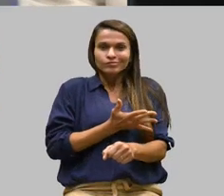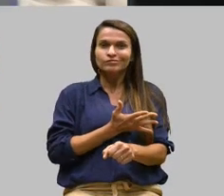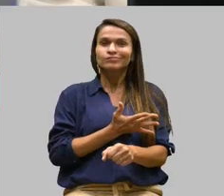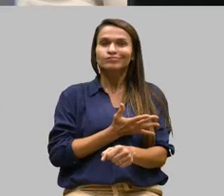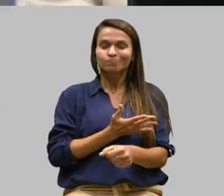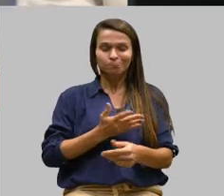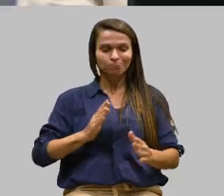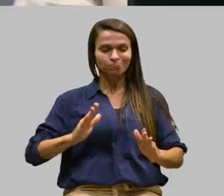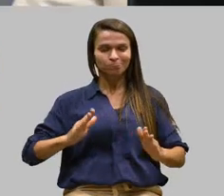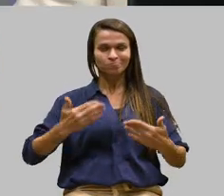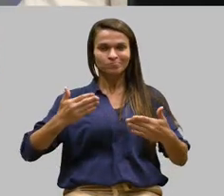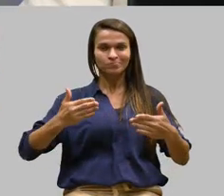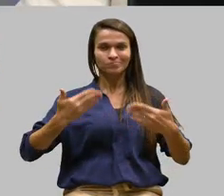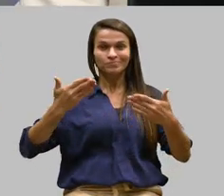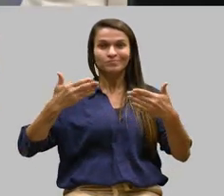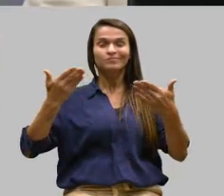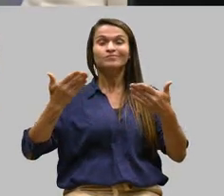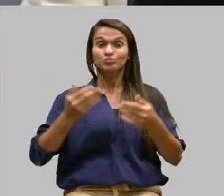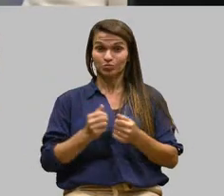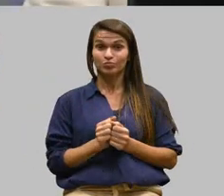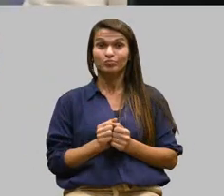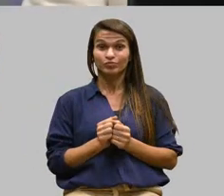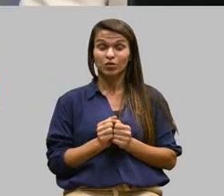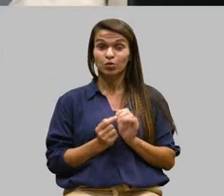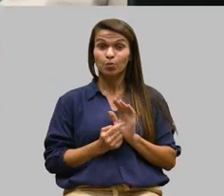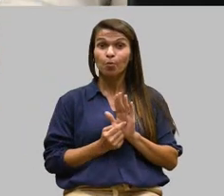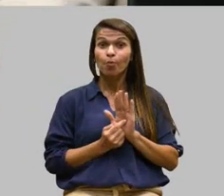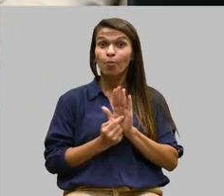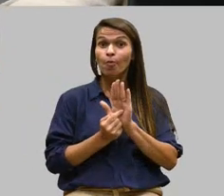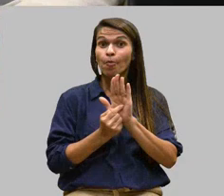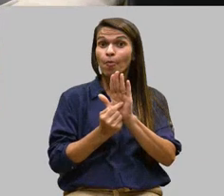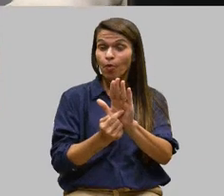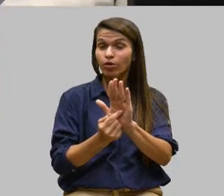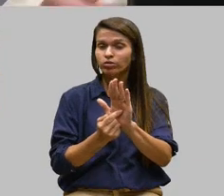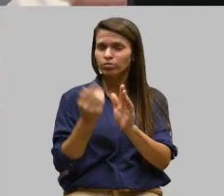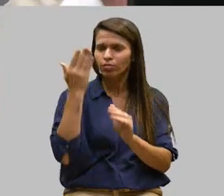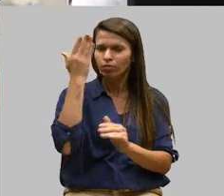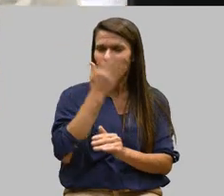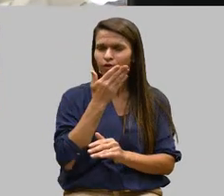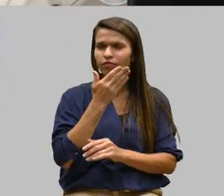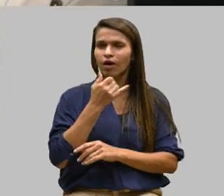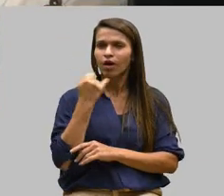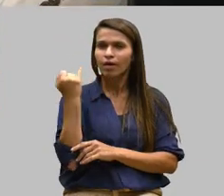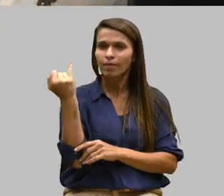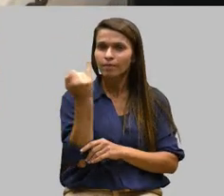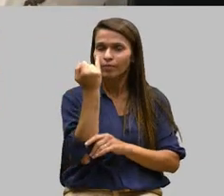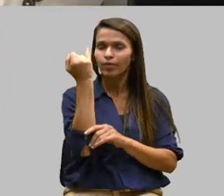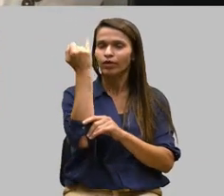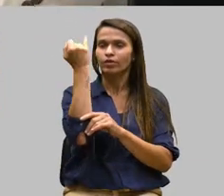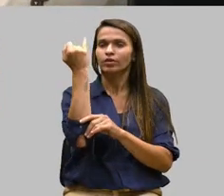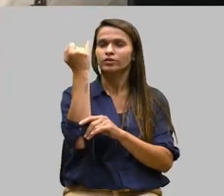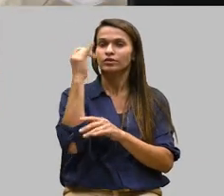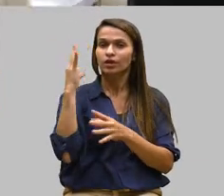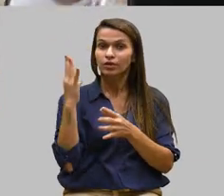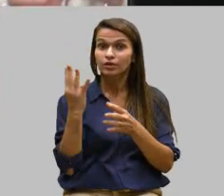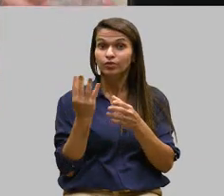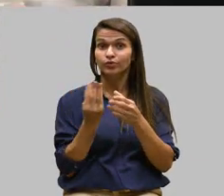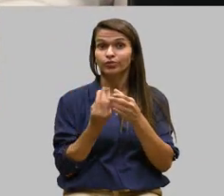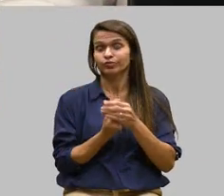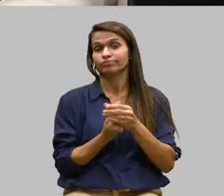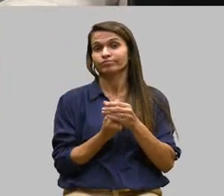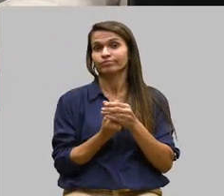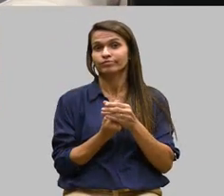inspiradoras e que demonstram a importância da inclusão